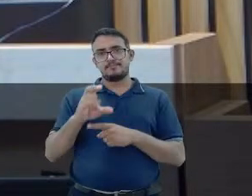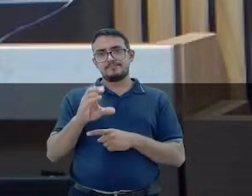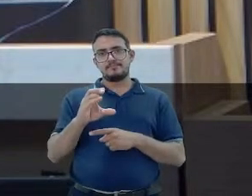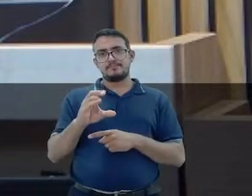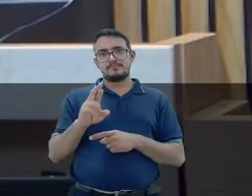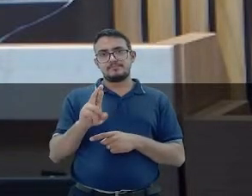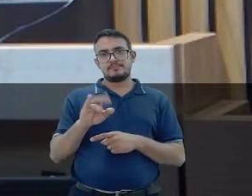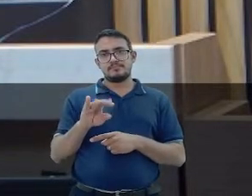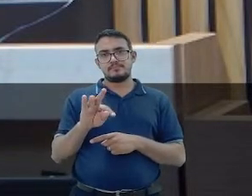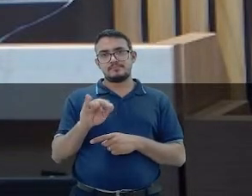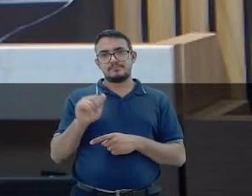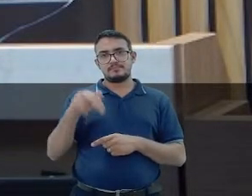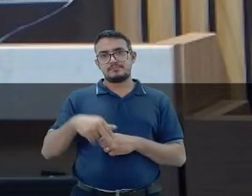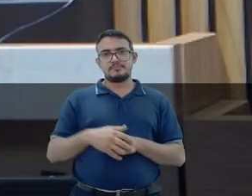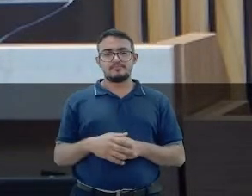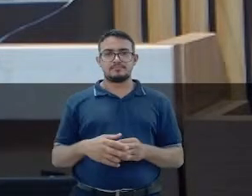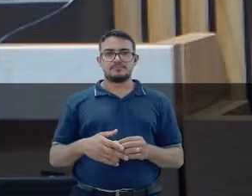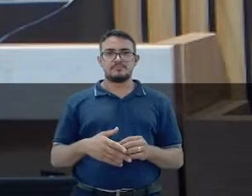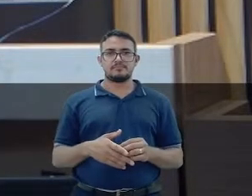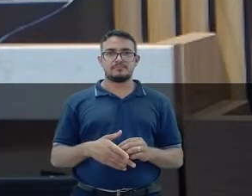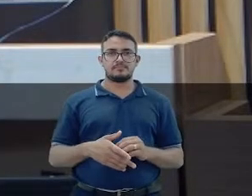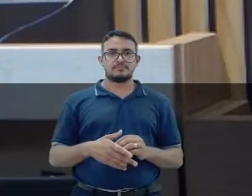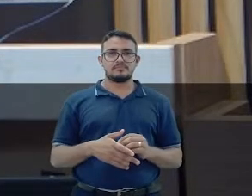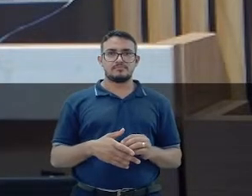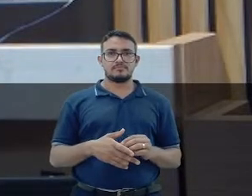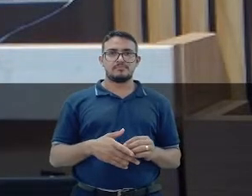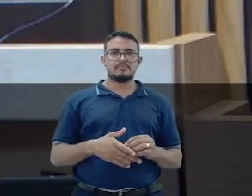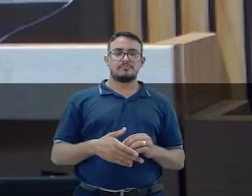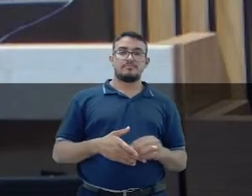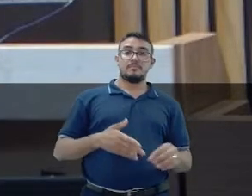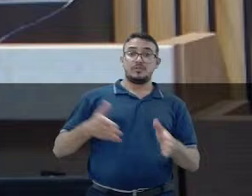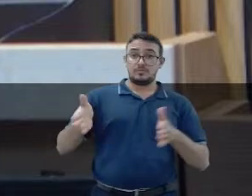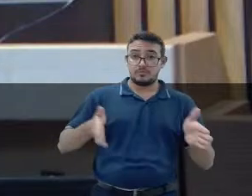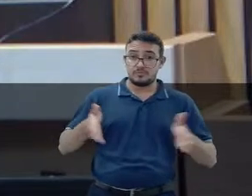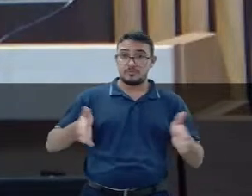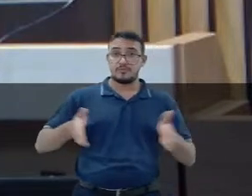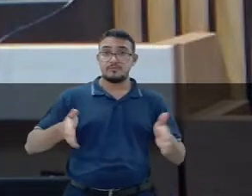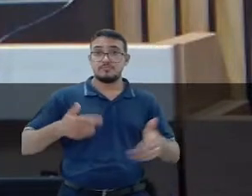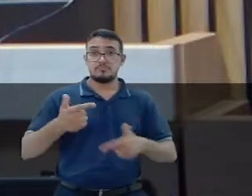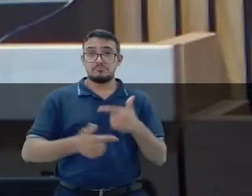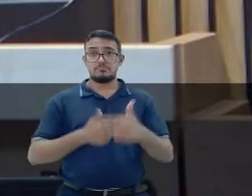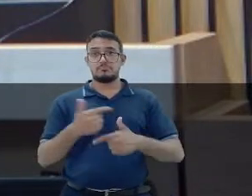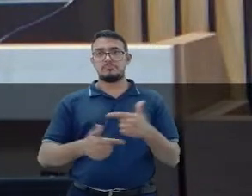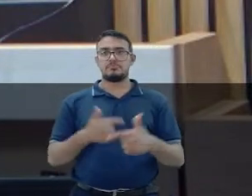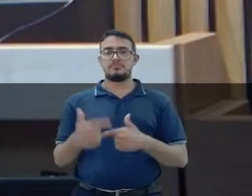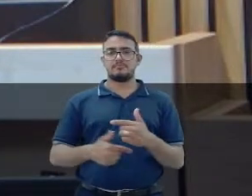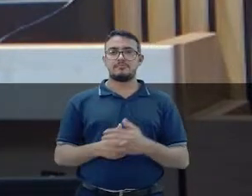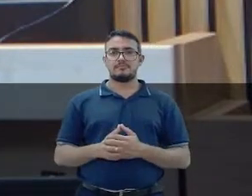Então, vamos lá. Jornada de trabalho.